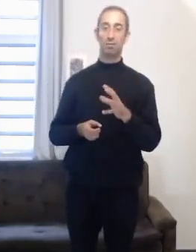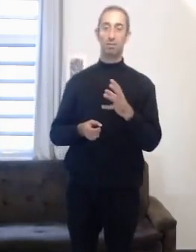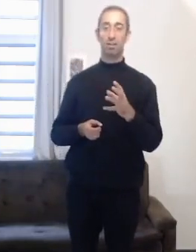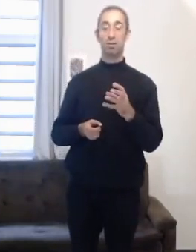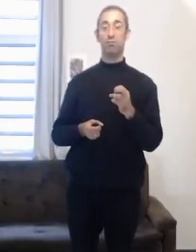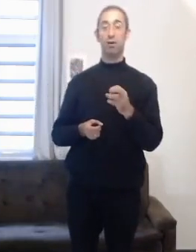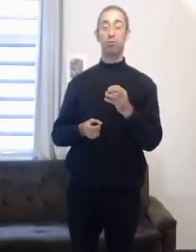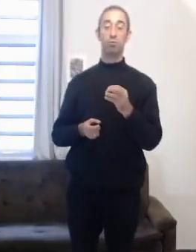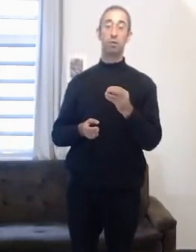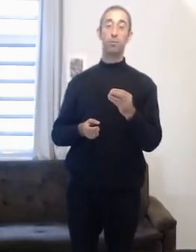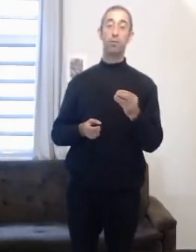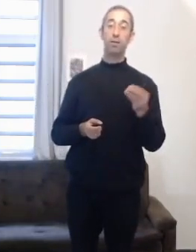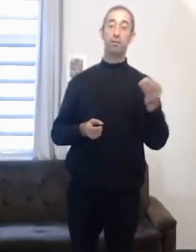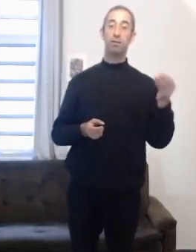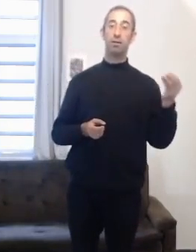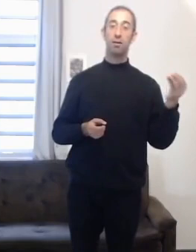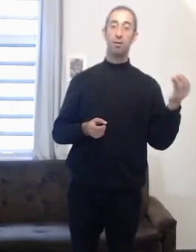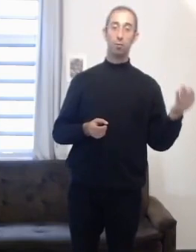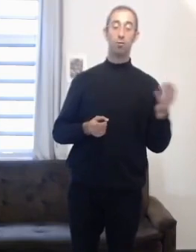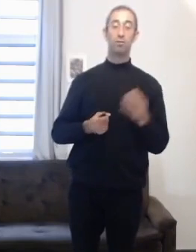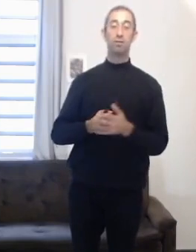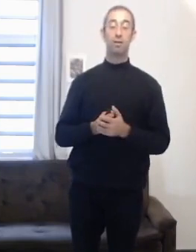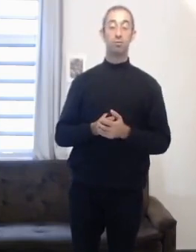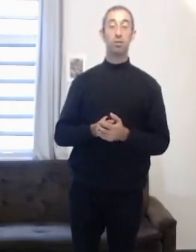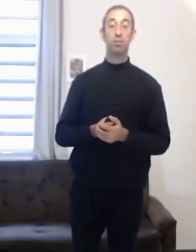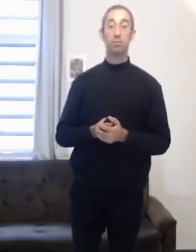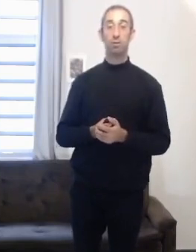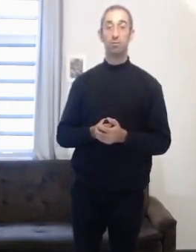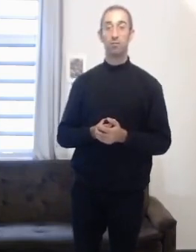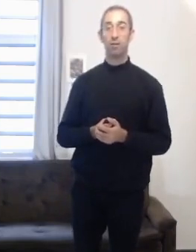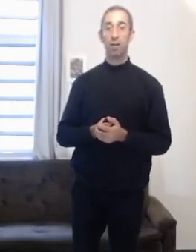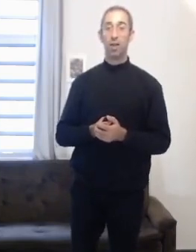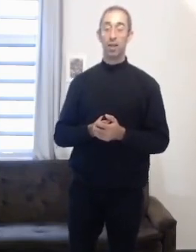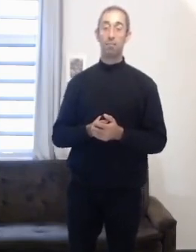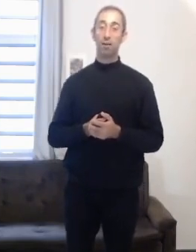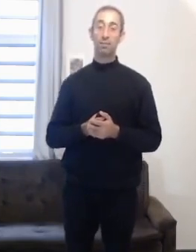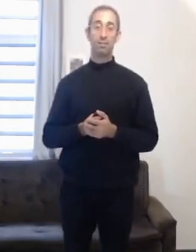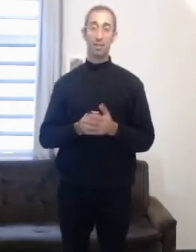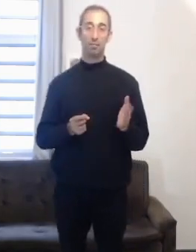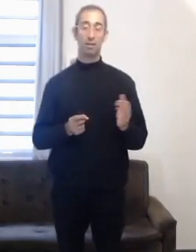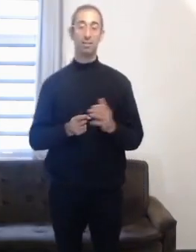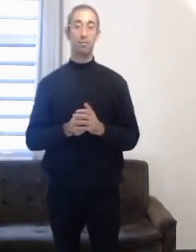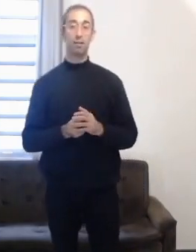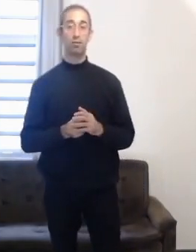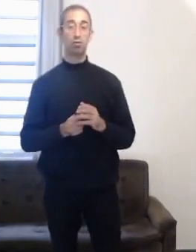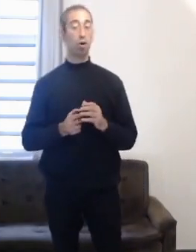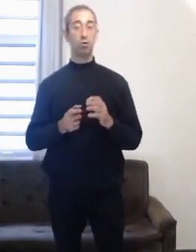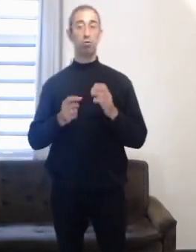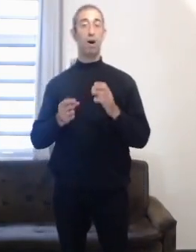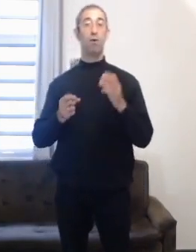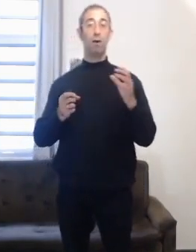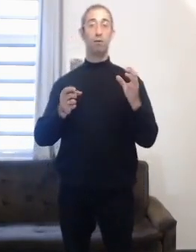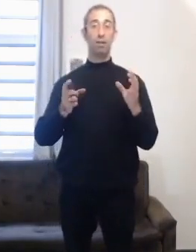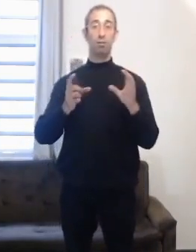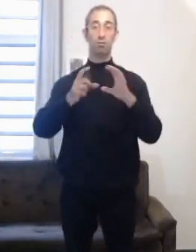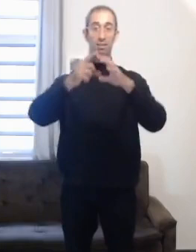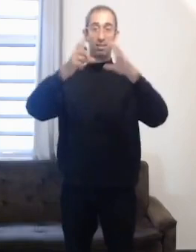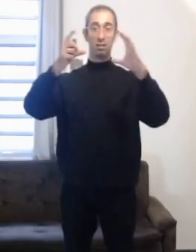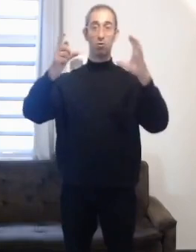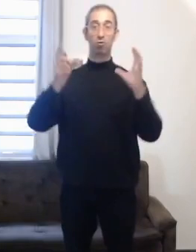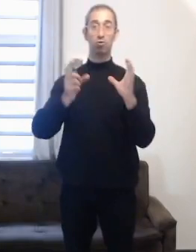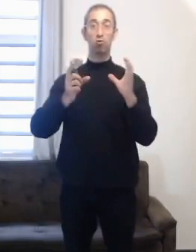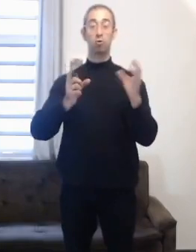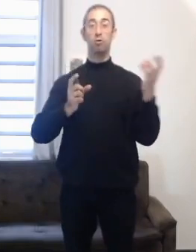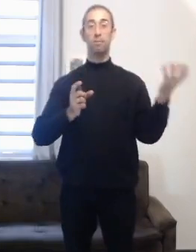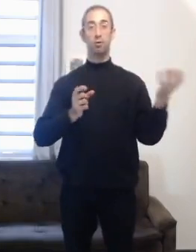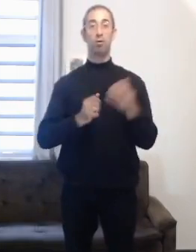E e o D, que são as causas, vão contribuir para o acontecimento de Y. E aí pode ser, por exemplo, que só quando o A, o E e o D